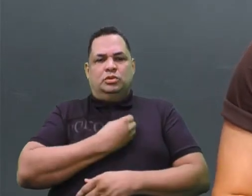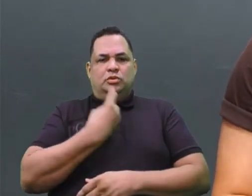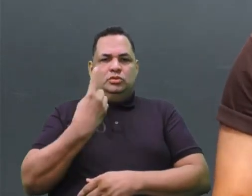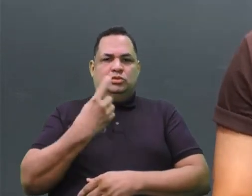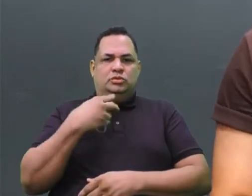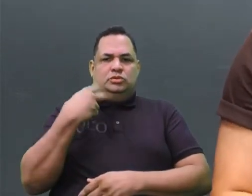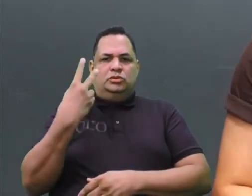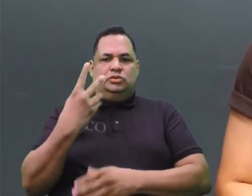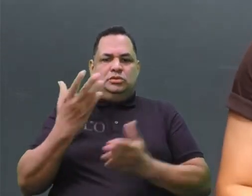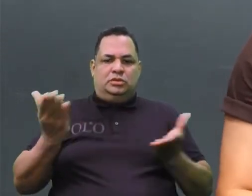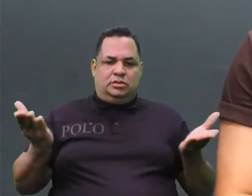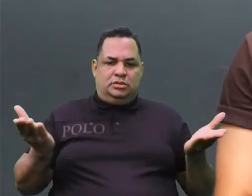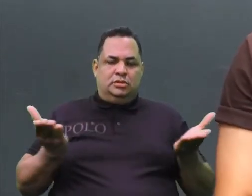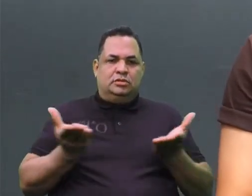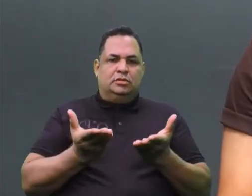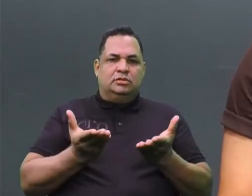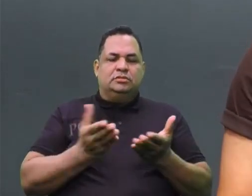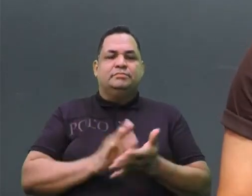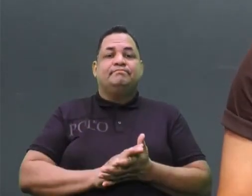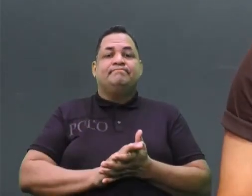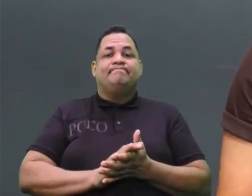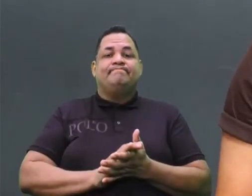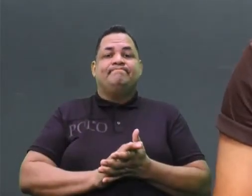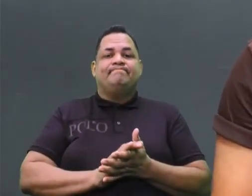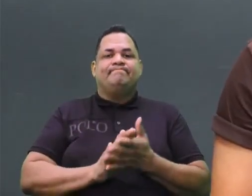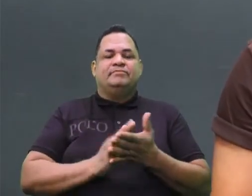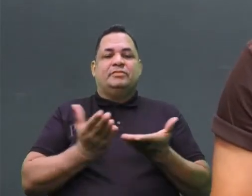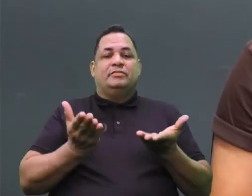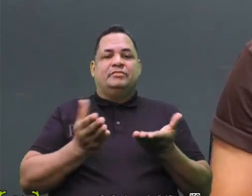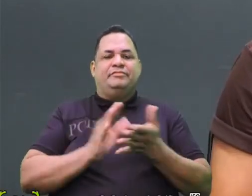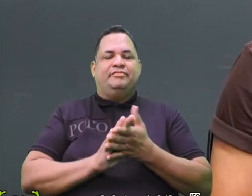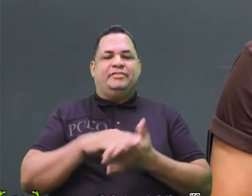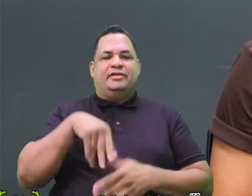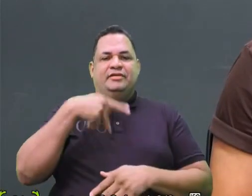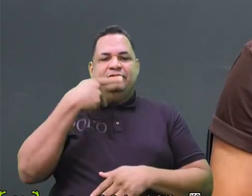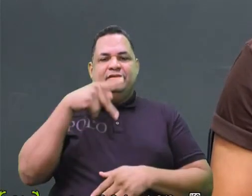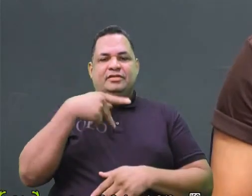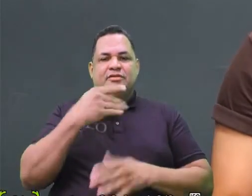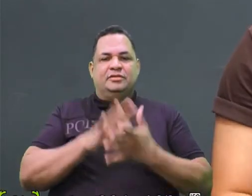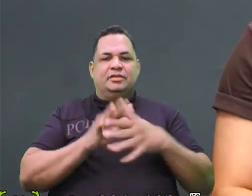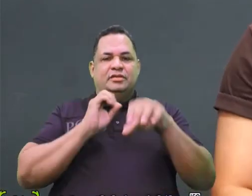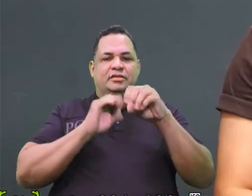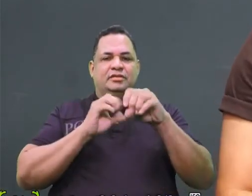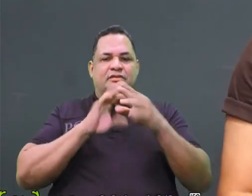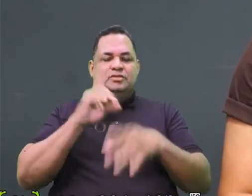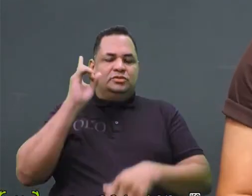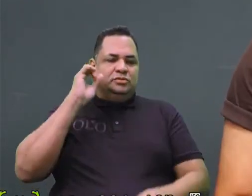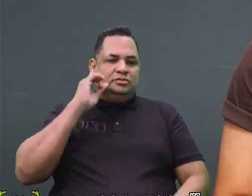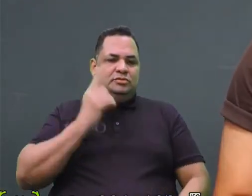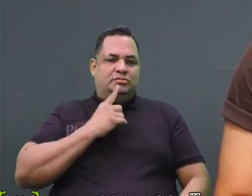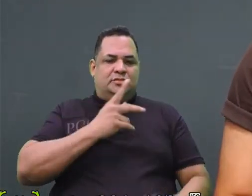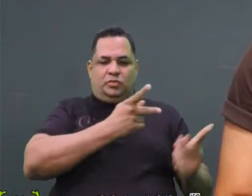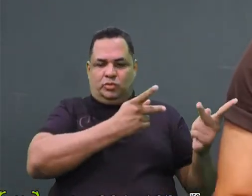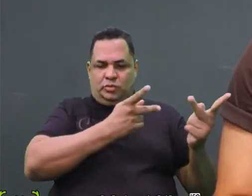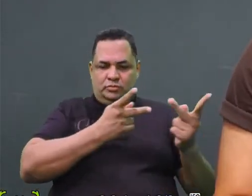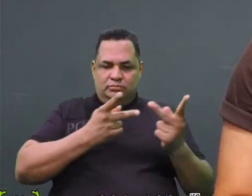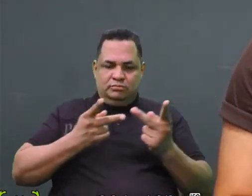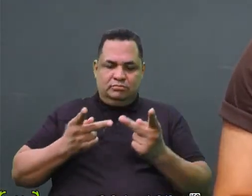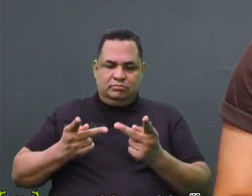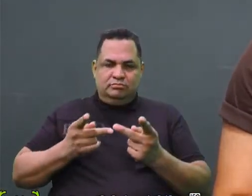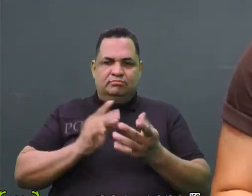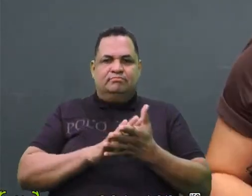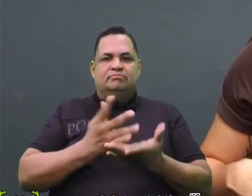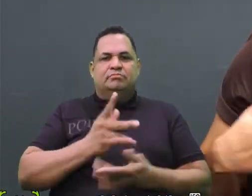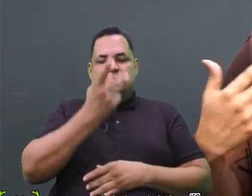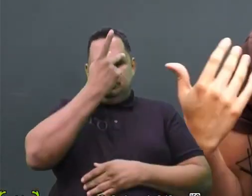2. E agora, dessa vez, a gente vai falar sobre educação de surdos. Isso aí. Convidamos uma pessoa, uma